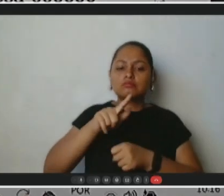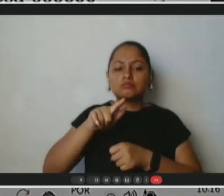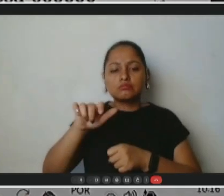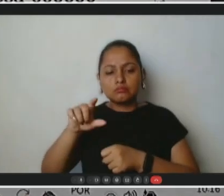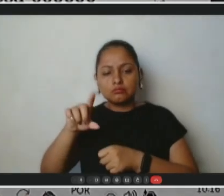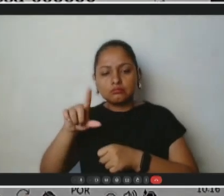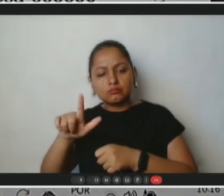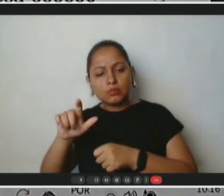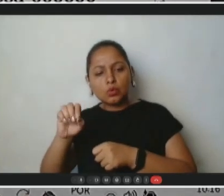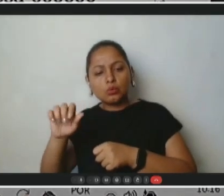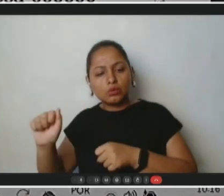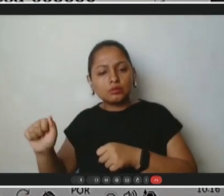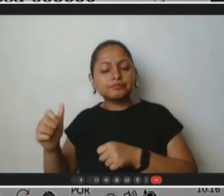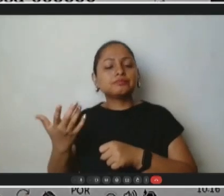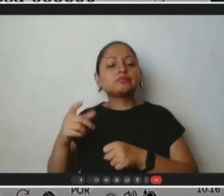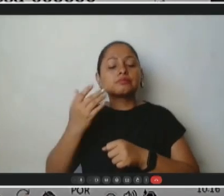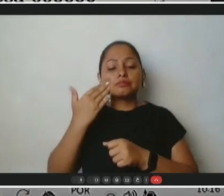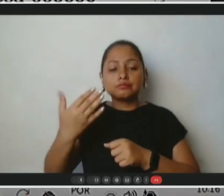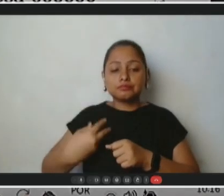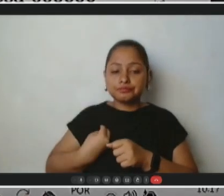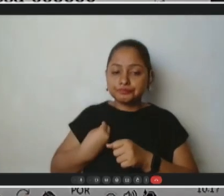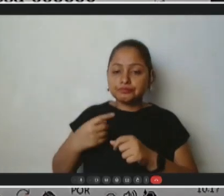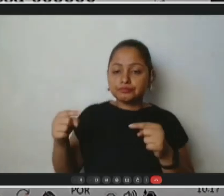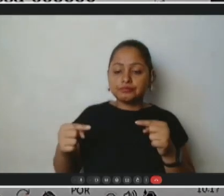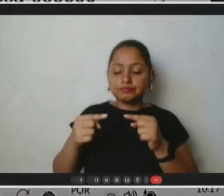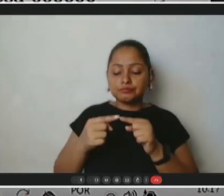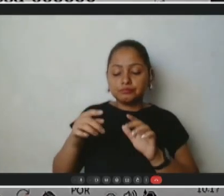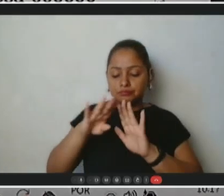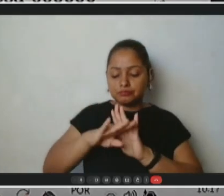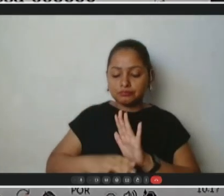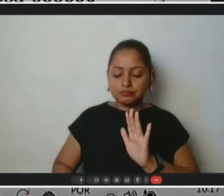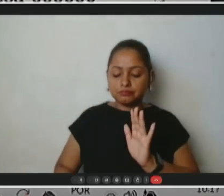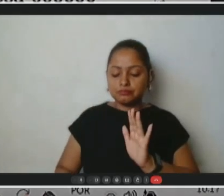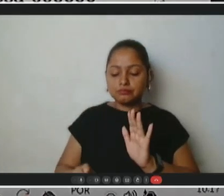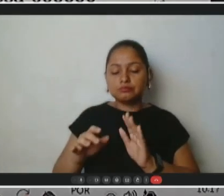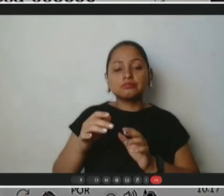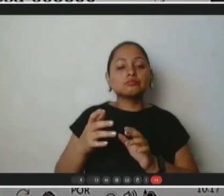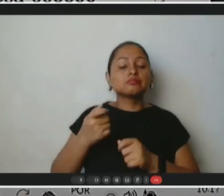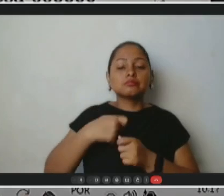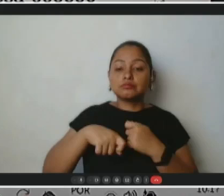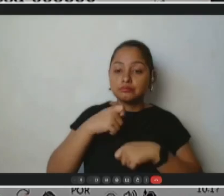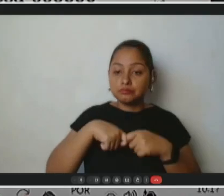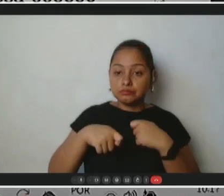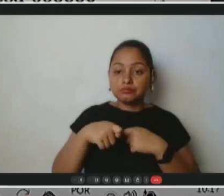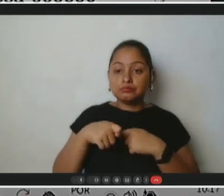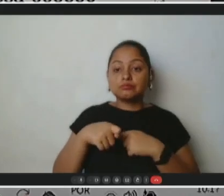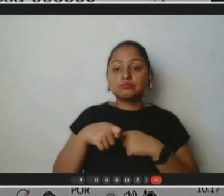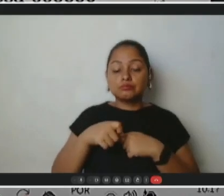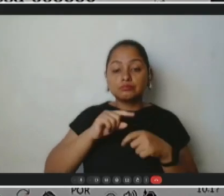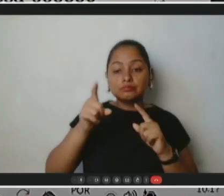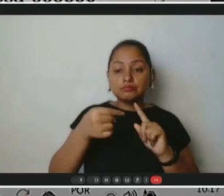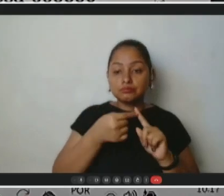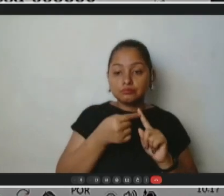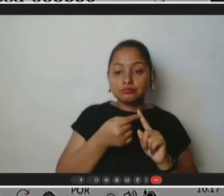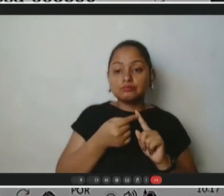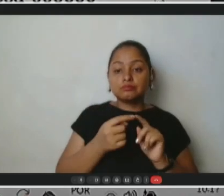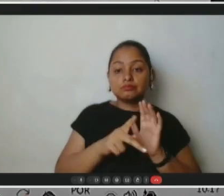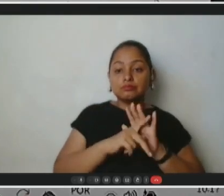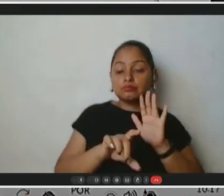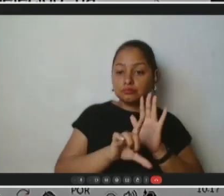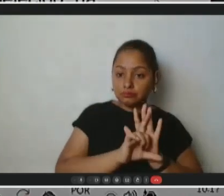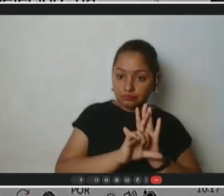a existência de compatibilidade da programação dos orçamentos com os objetivos e metas definidos nessa lei.